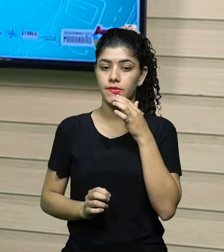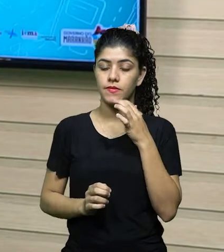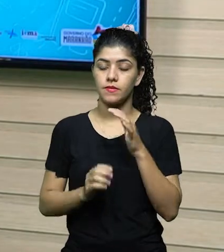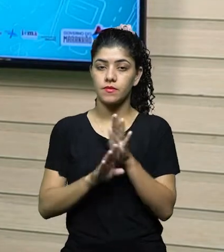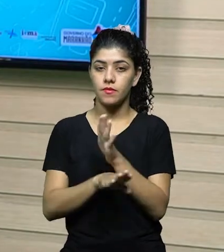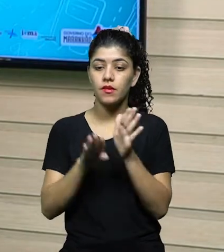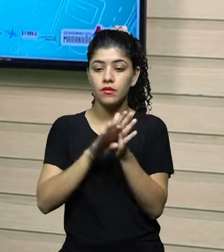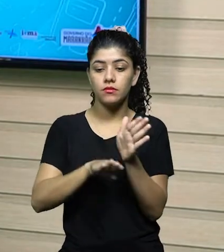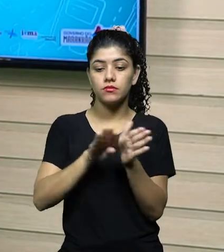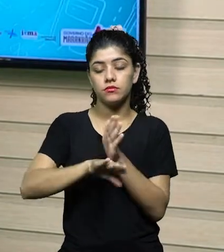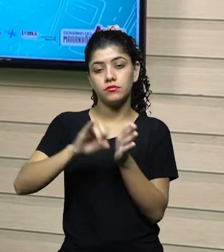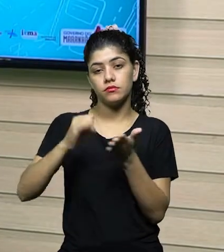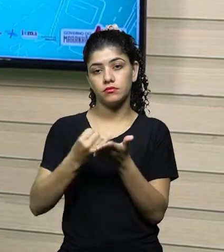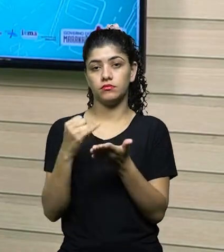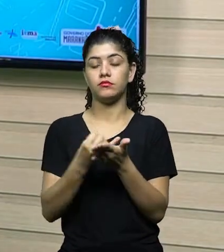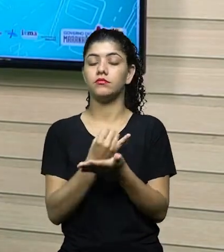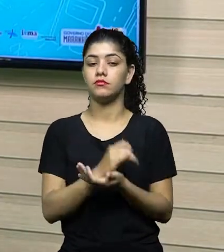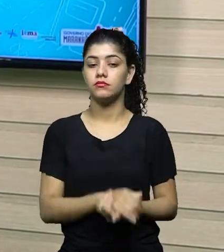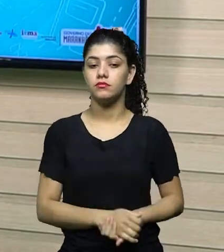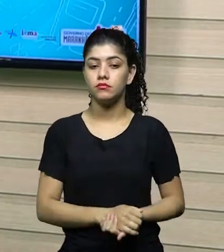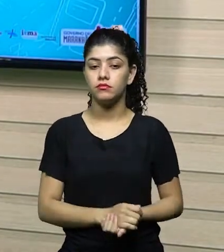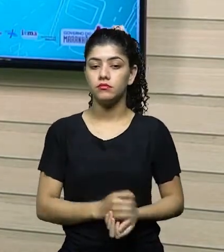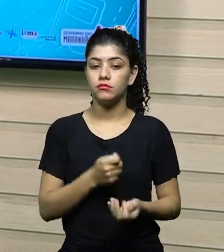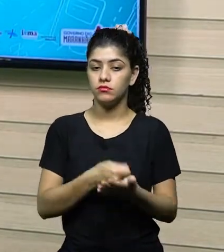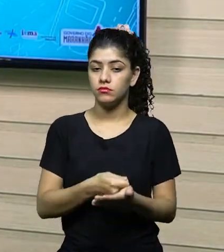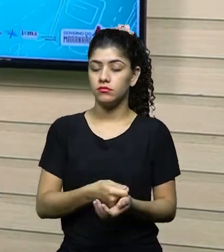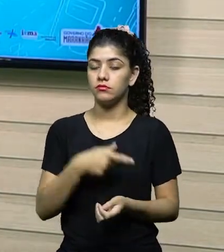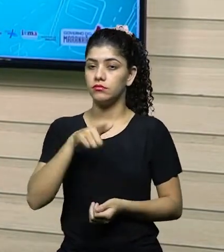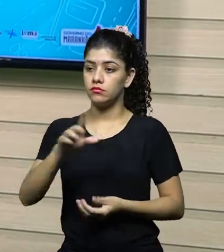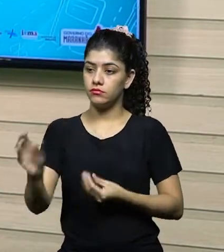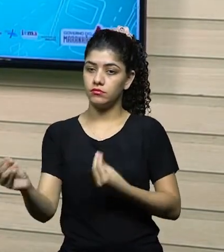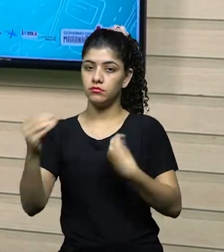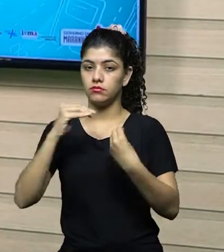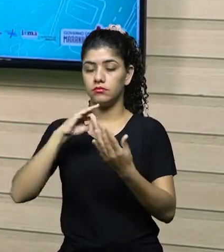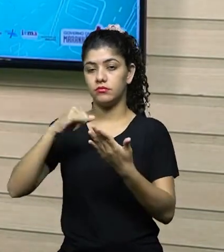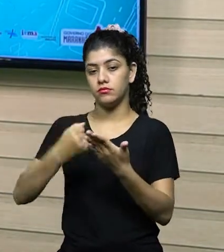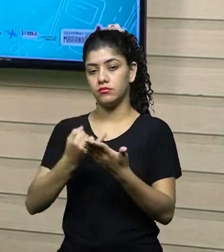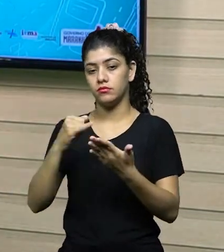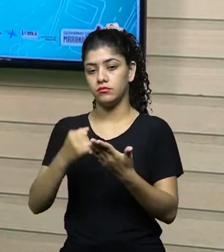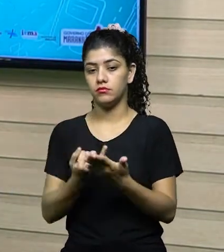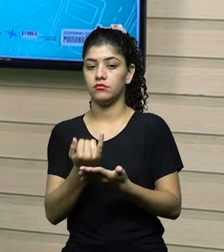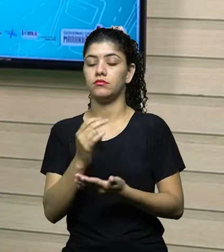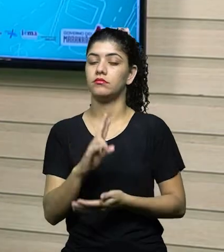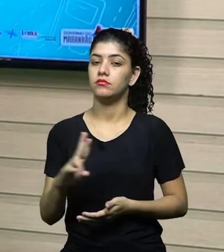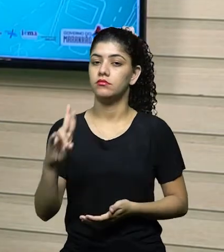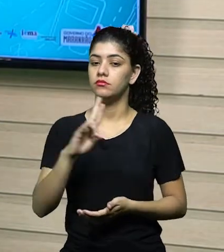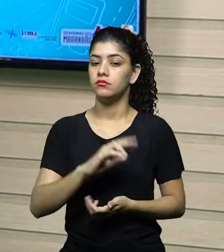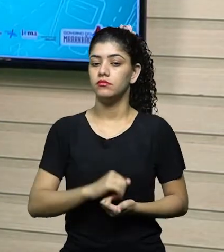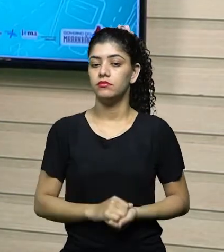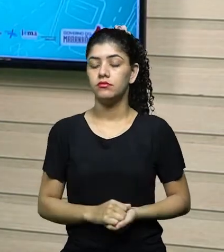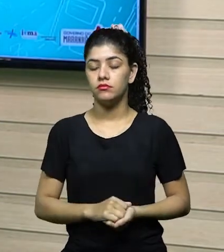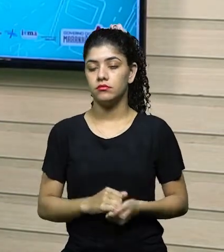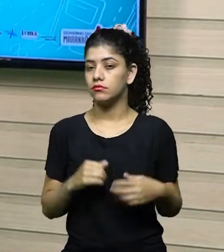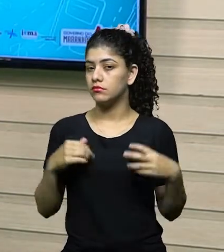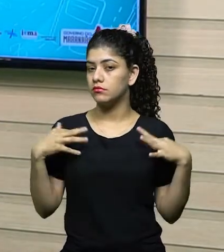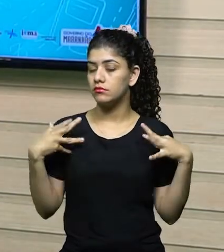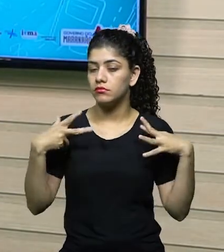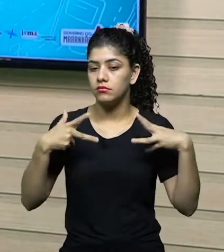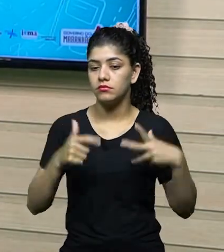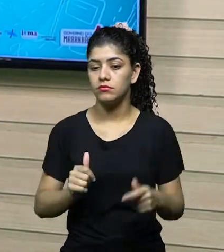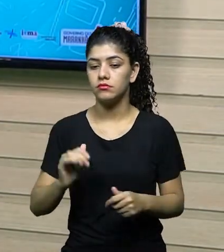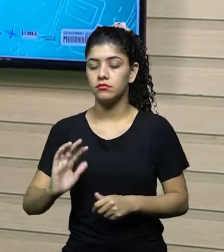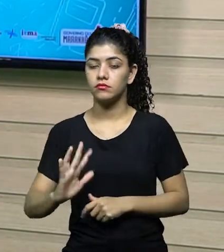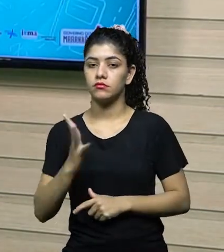é descontado tarifa bancária do serviço, é cobrado, você recebe juros pelo seu dinheiro que está ali aplicado. Então, tudo